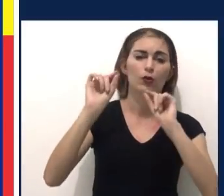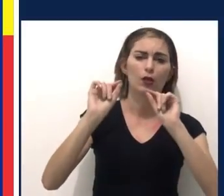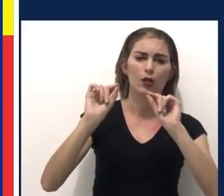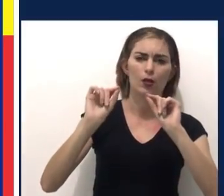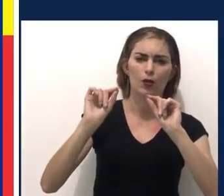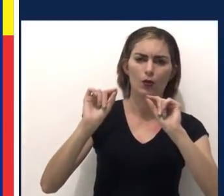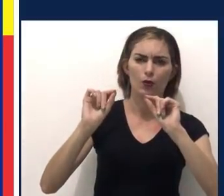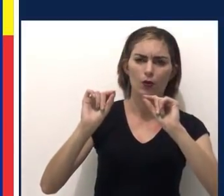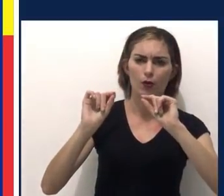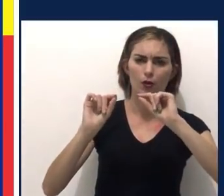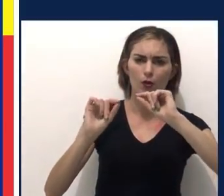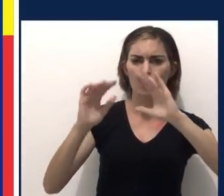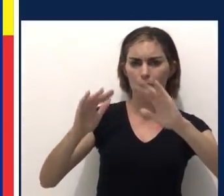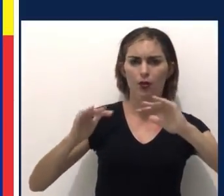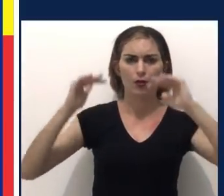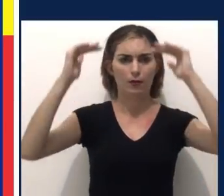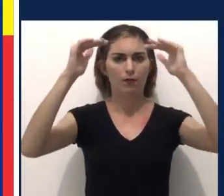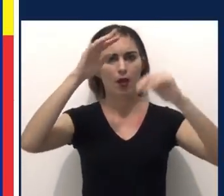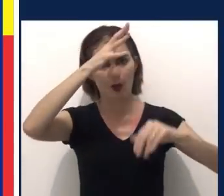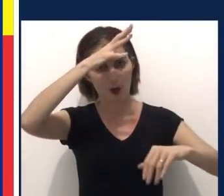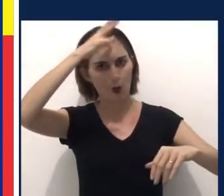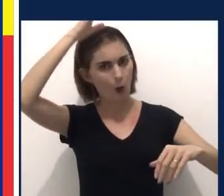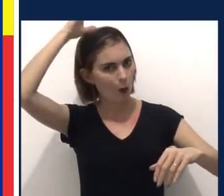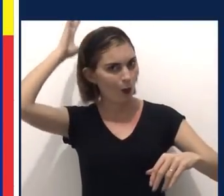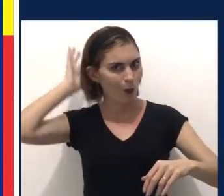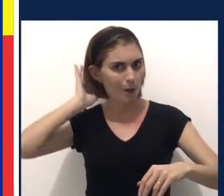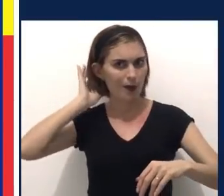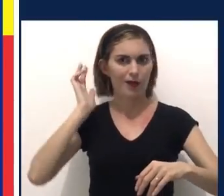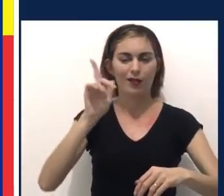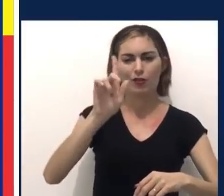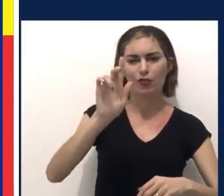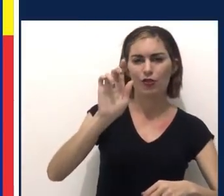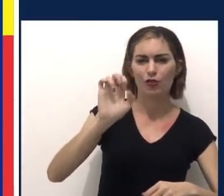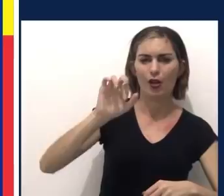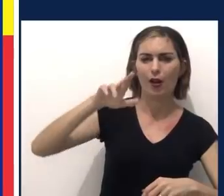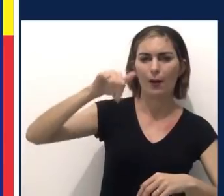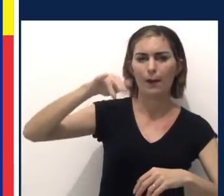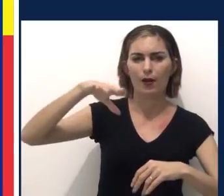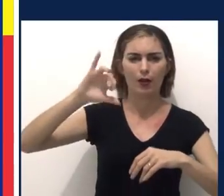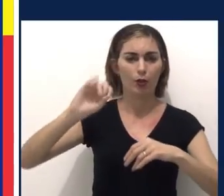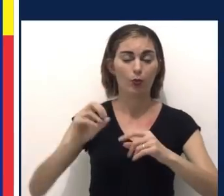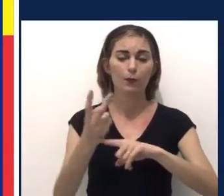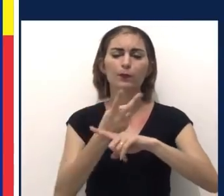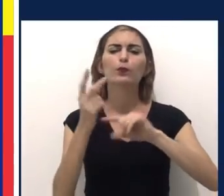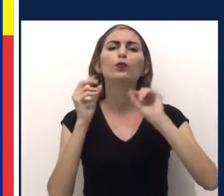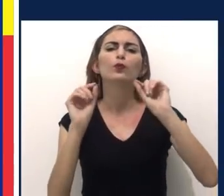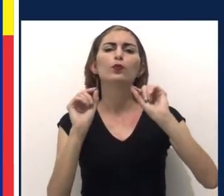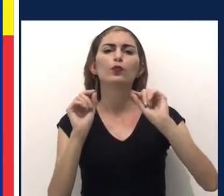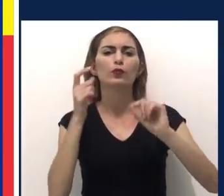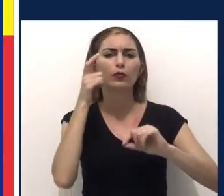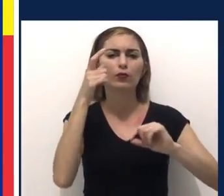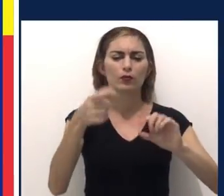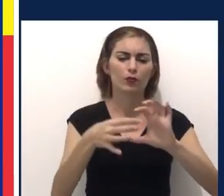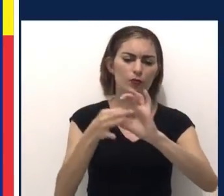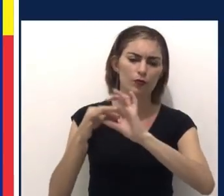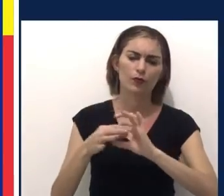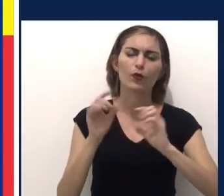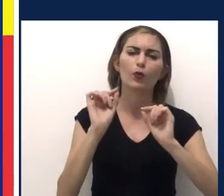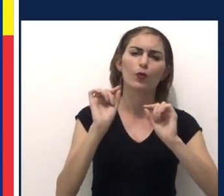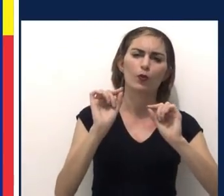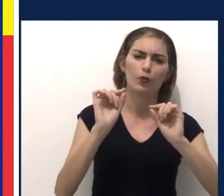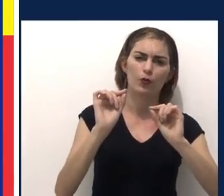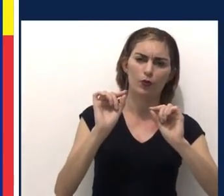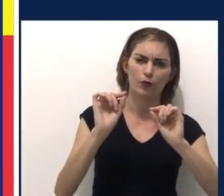contra a autoridade de quem? Do Sacro Império Romano Germânico, que buscava o quê, pessoal?